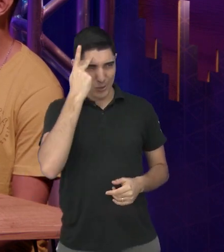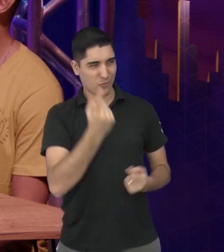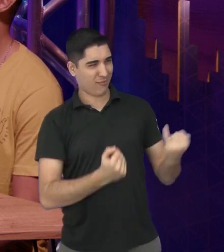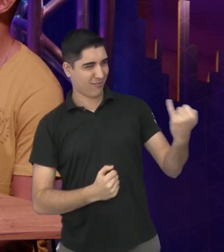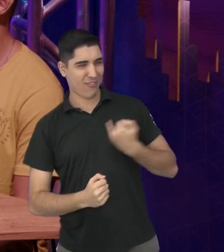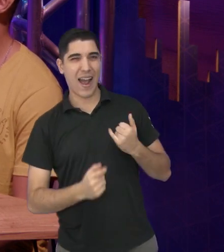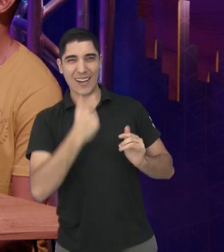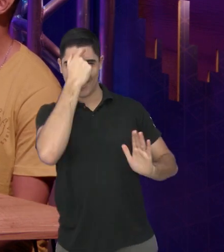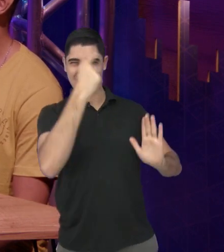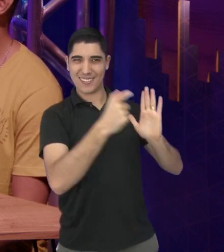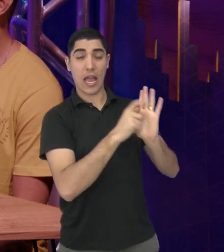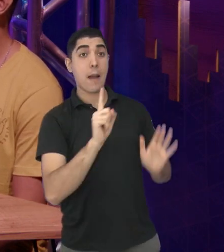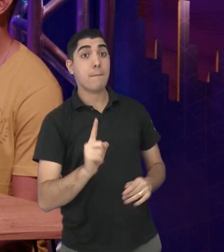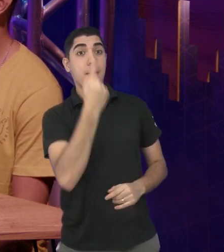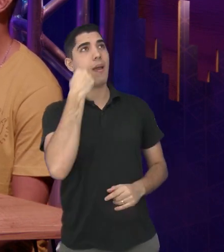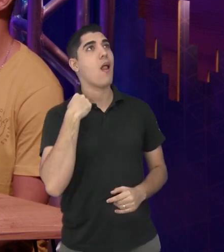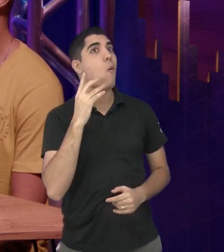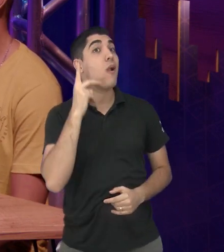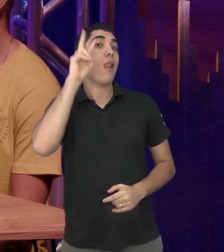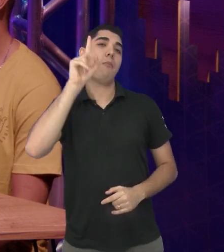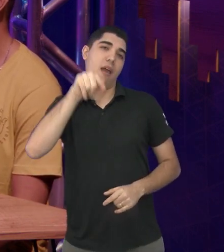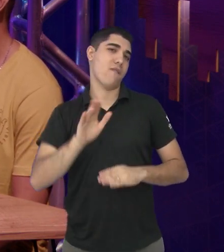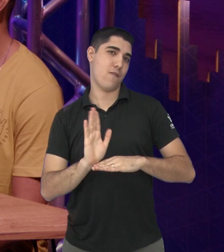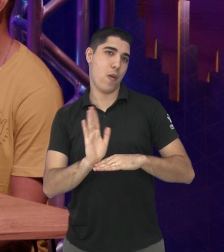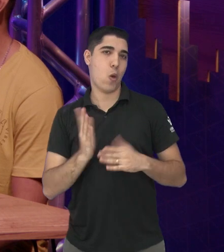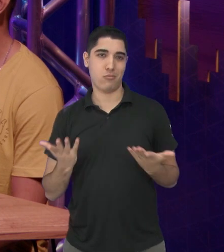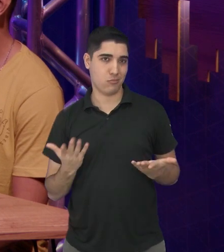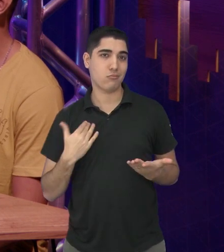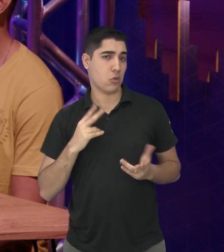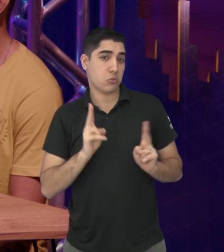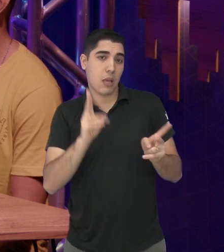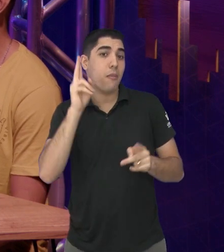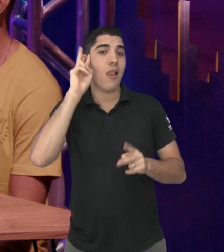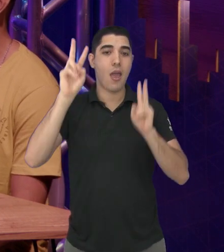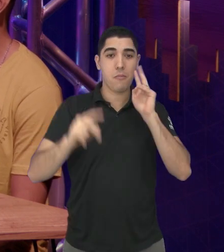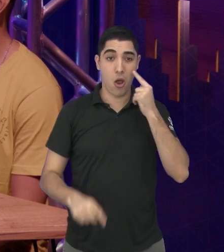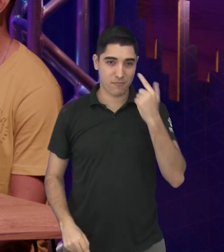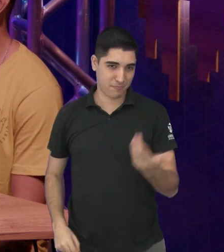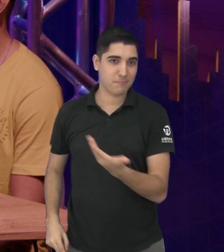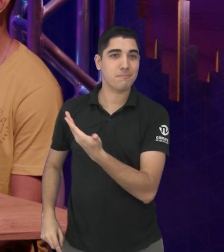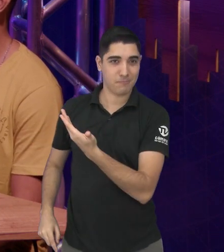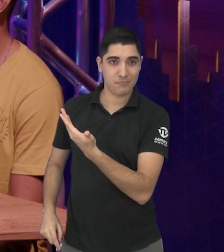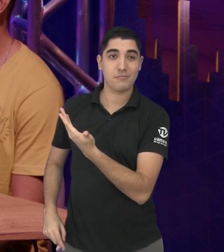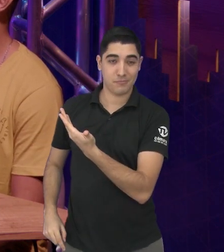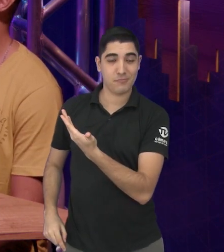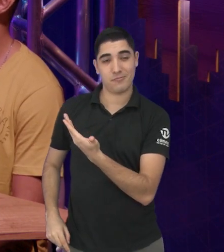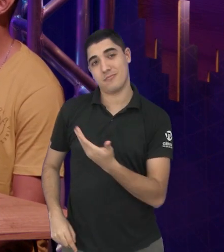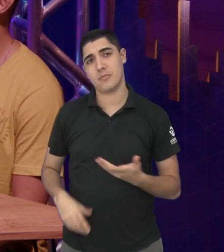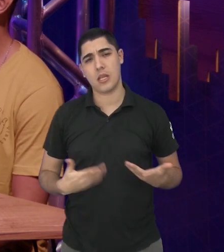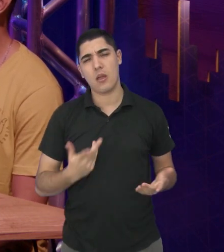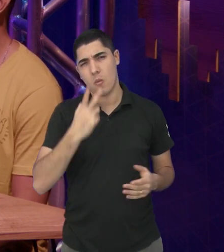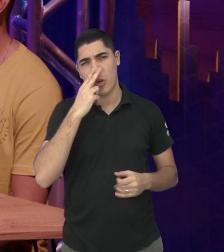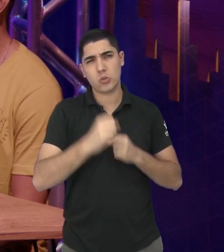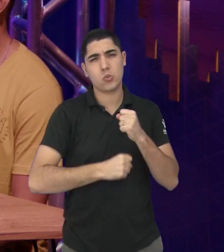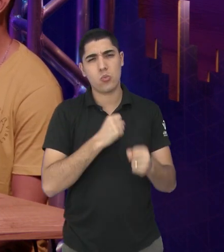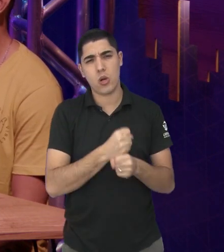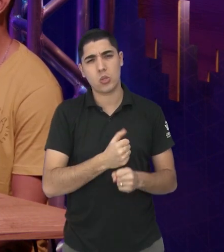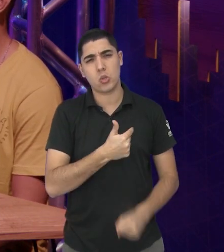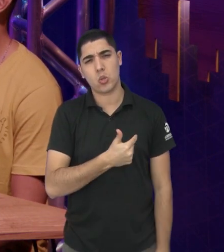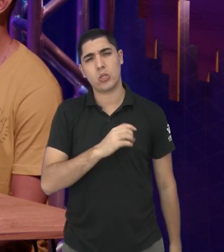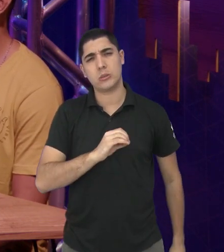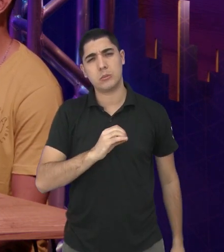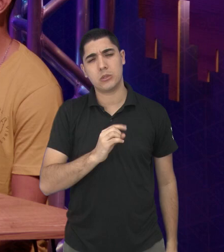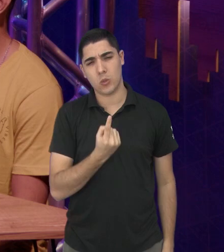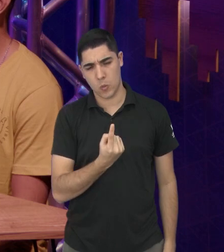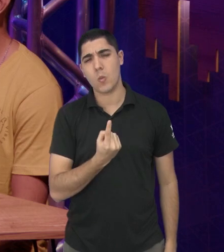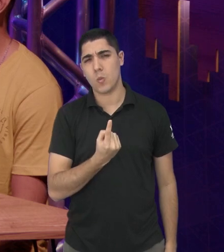né, inteligência, ou IA, né, em português, inteligência artificial. O filme do Spielberg, se eu não me engano, é de 2001, se